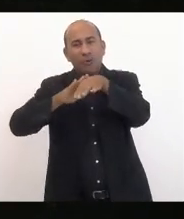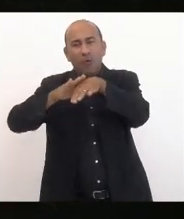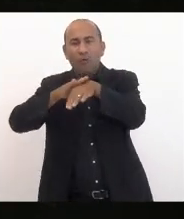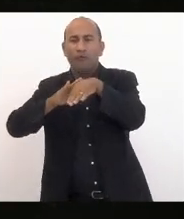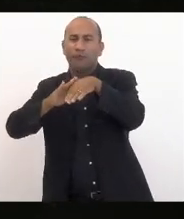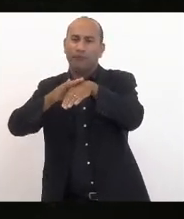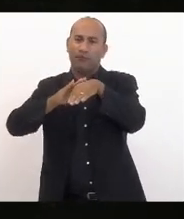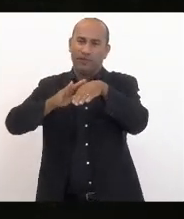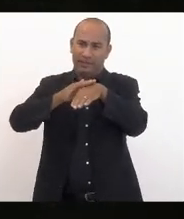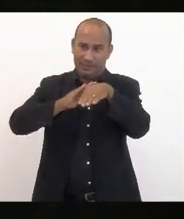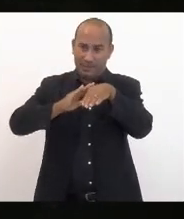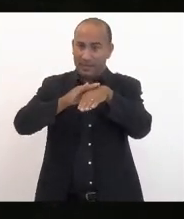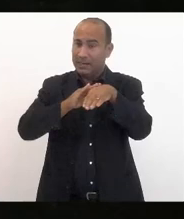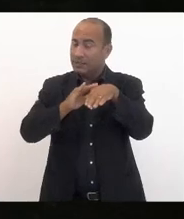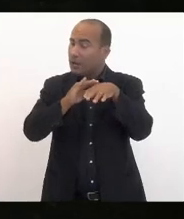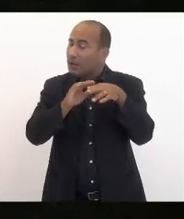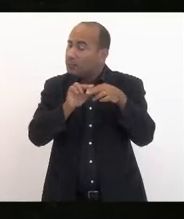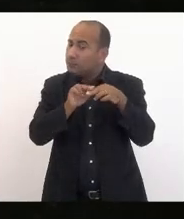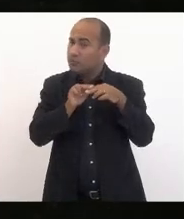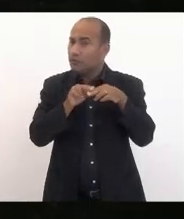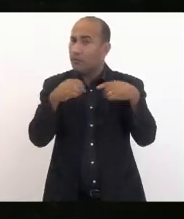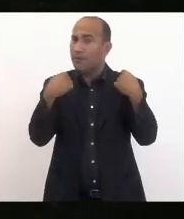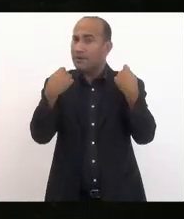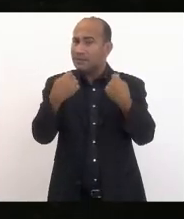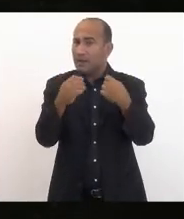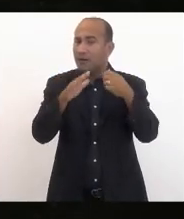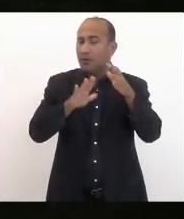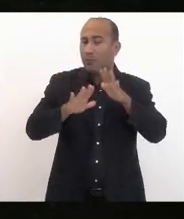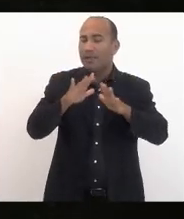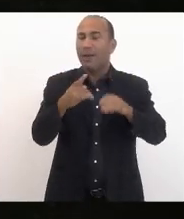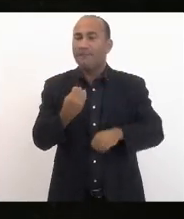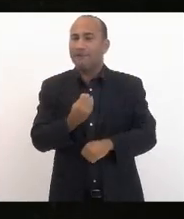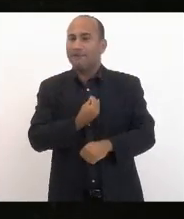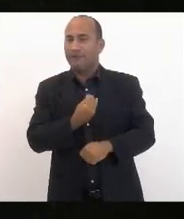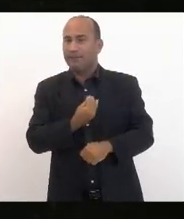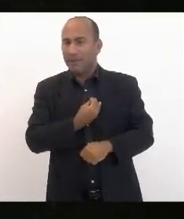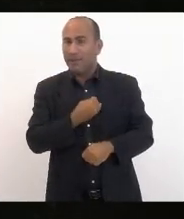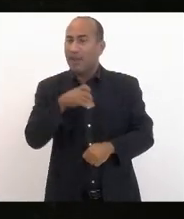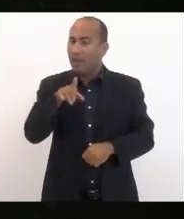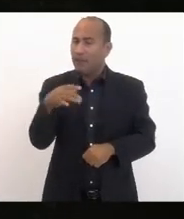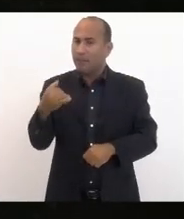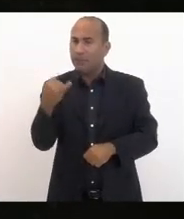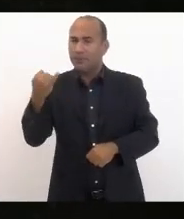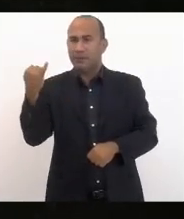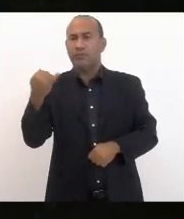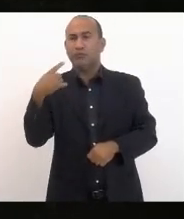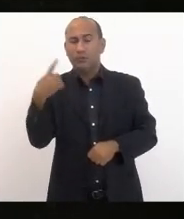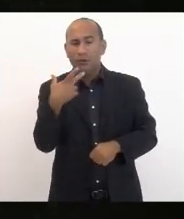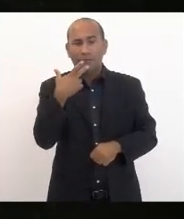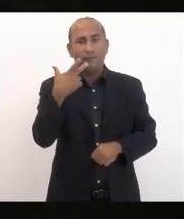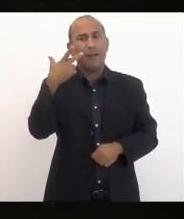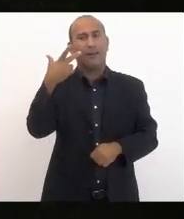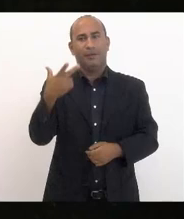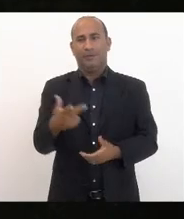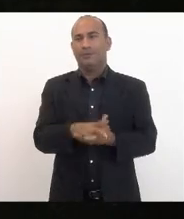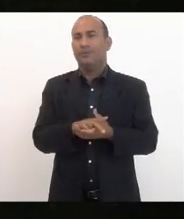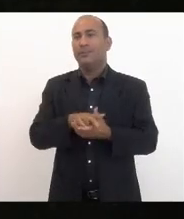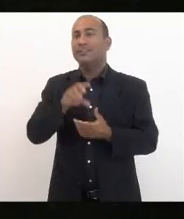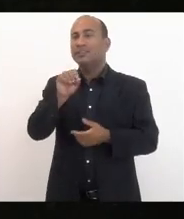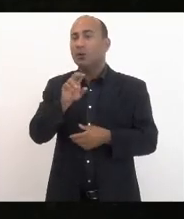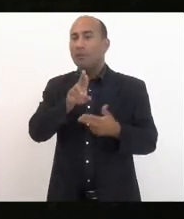conversas sobre a necessidade da preservação da vida, é fundamental. A gente está falando de